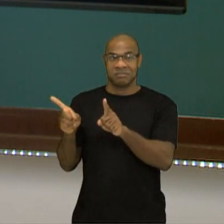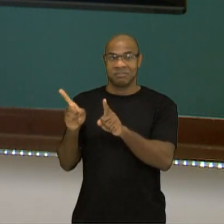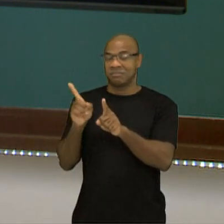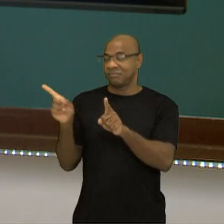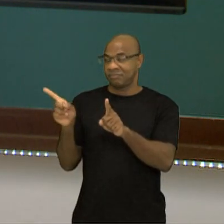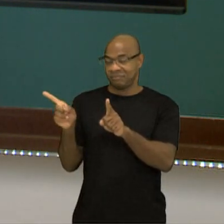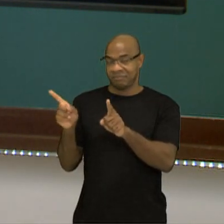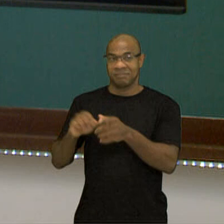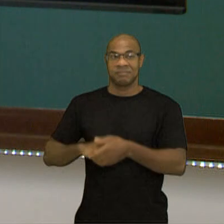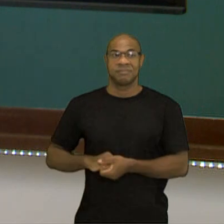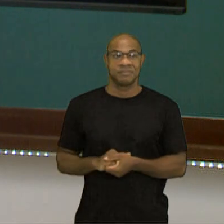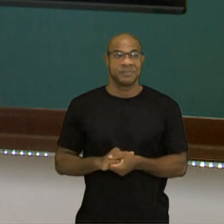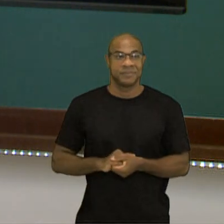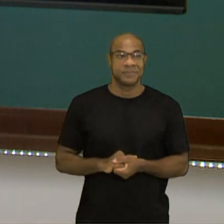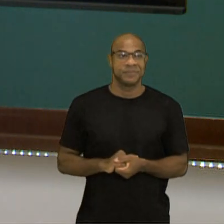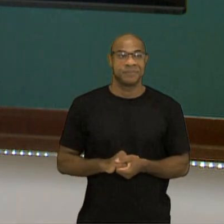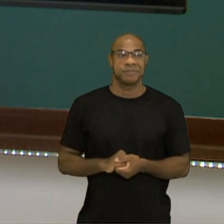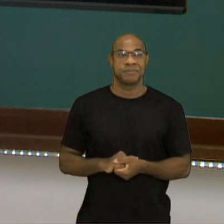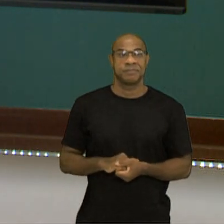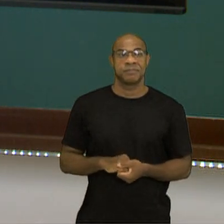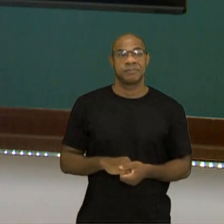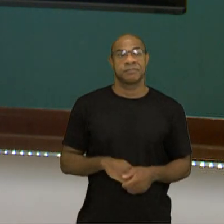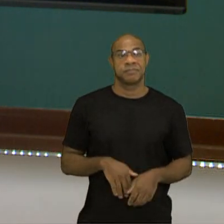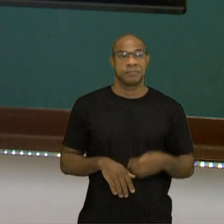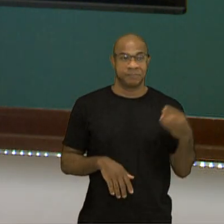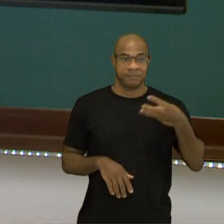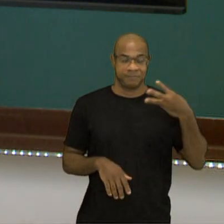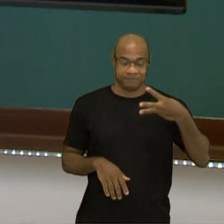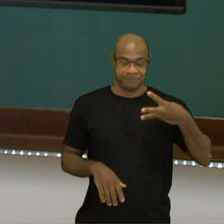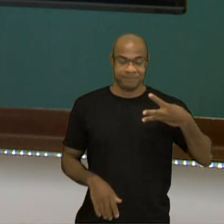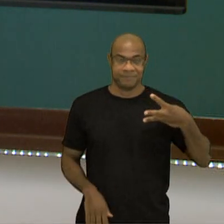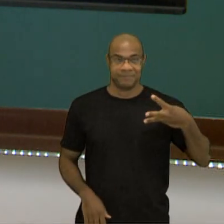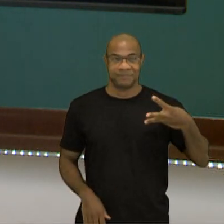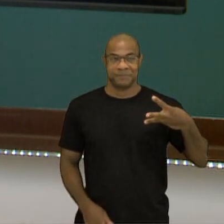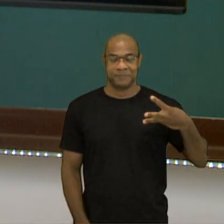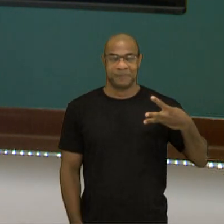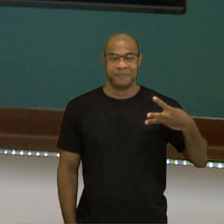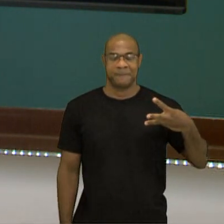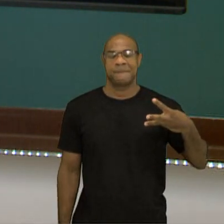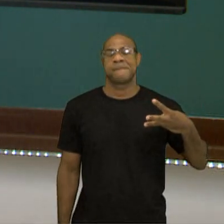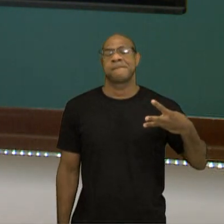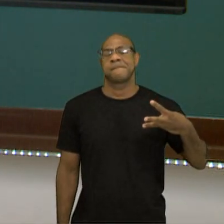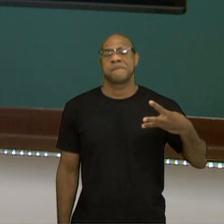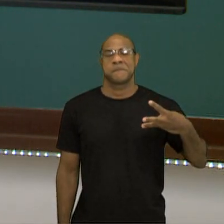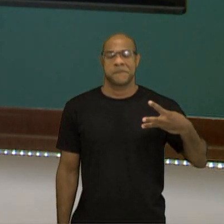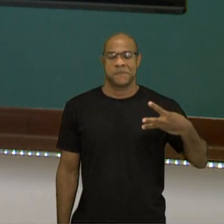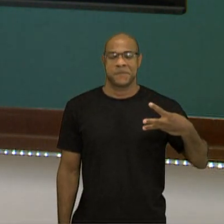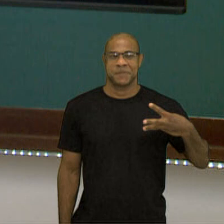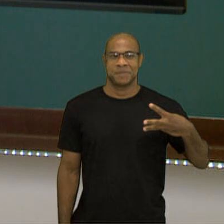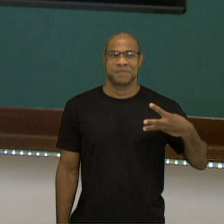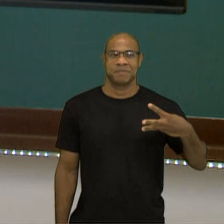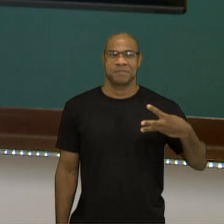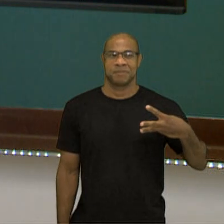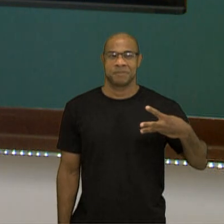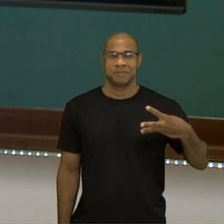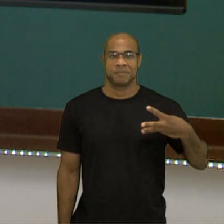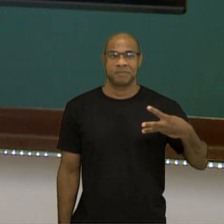só na afirmativa. E number 3. Do you save your files before shutting down your